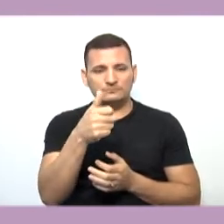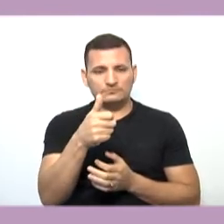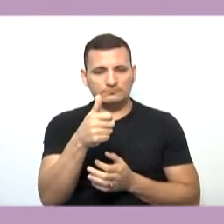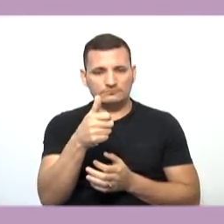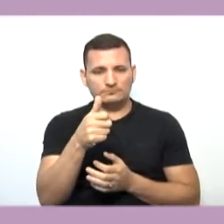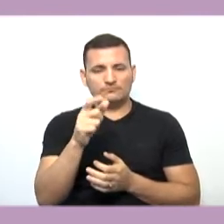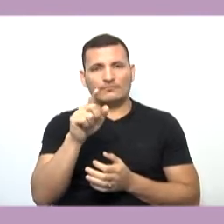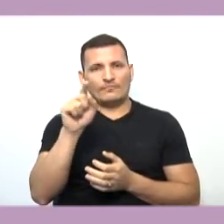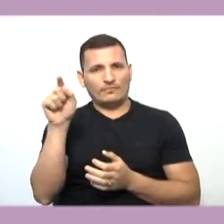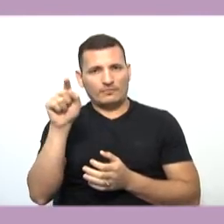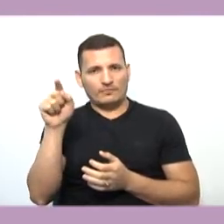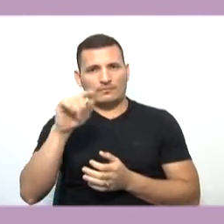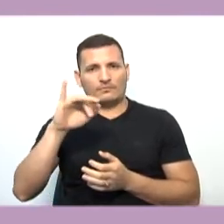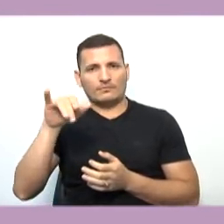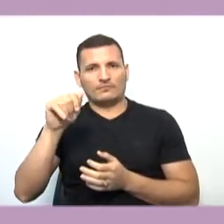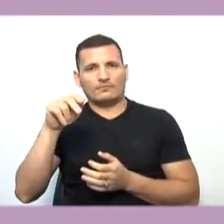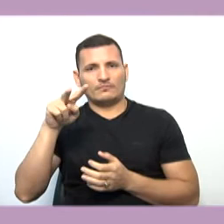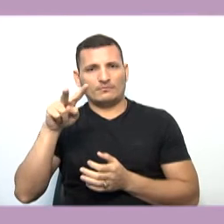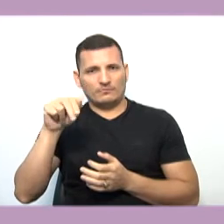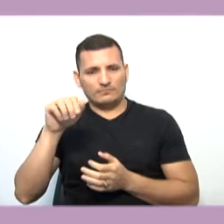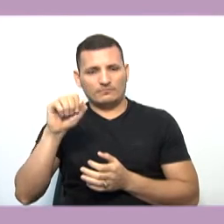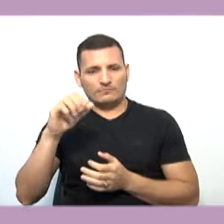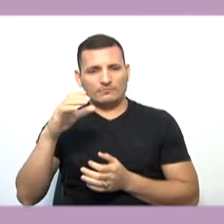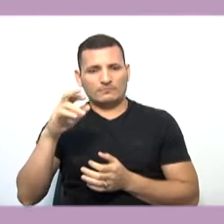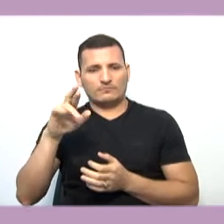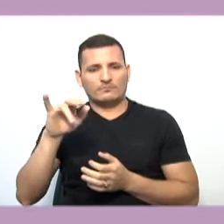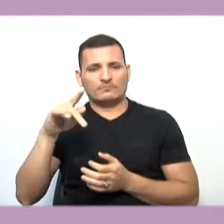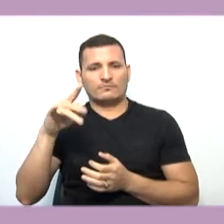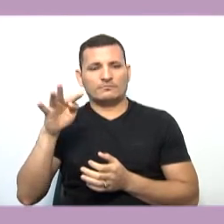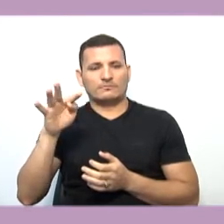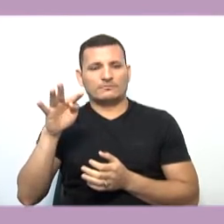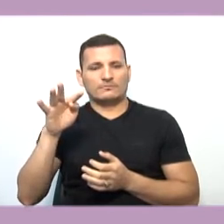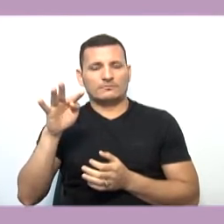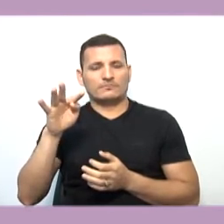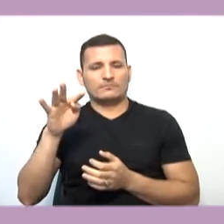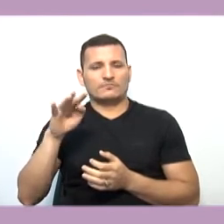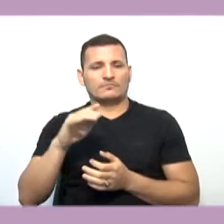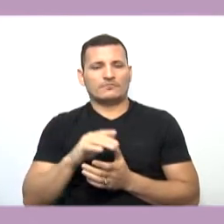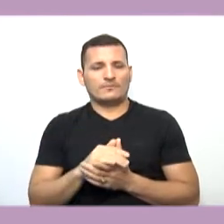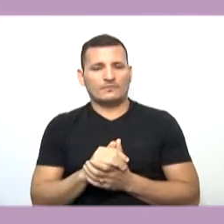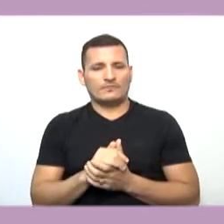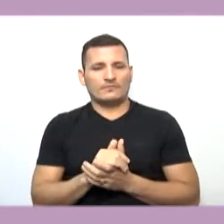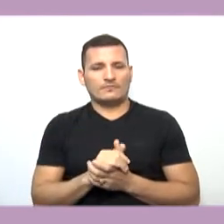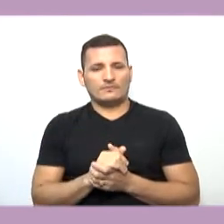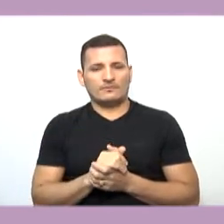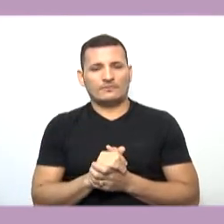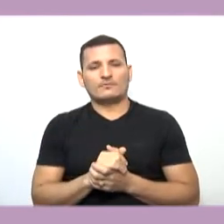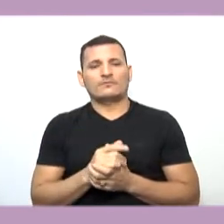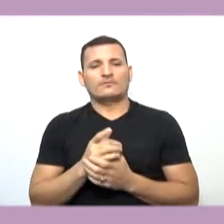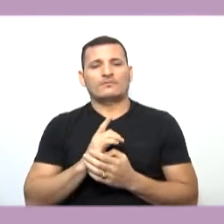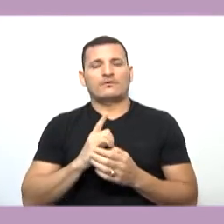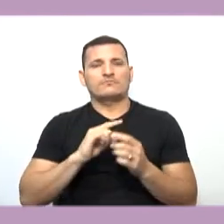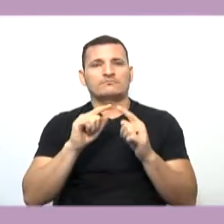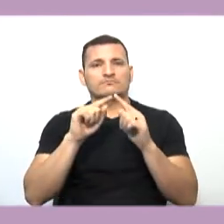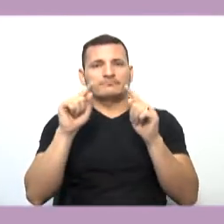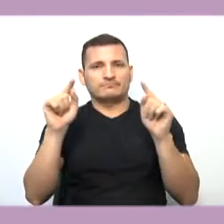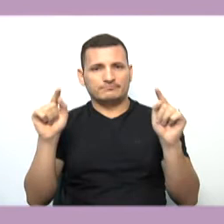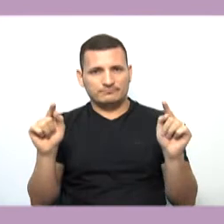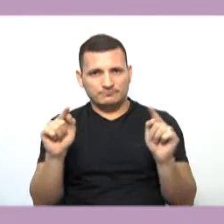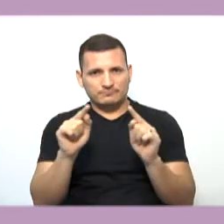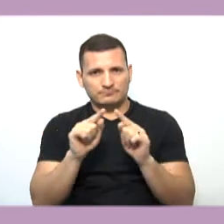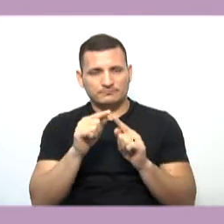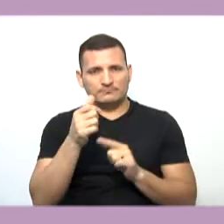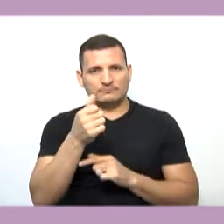é esse nosso título aqui, JavaScript, ele está com uma borda com espessura 6 pixels.